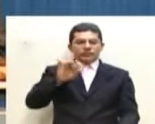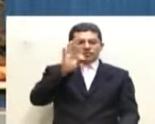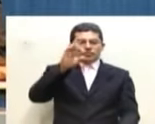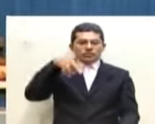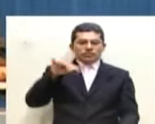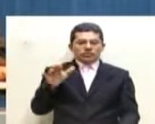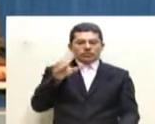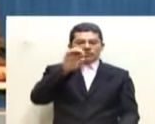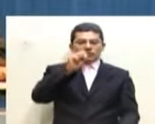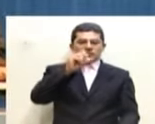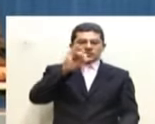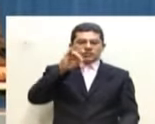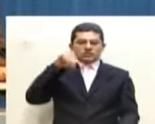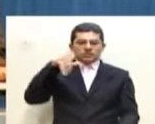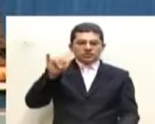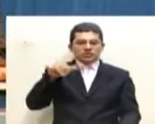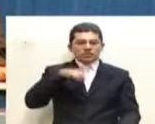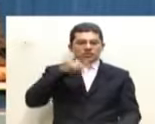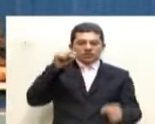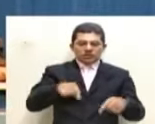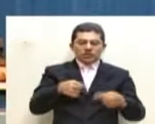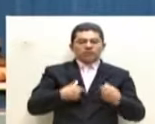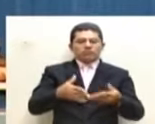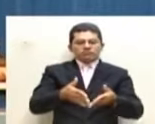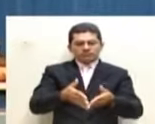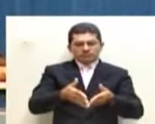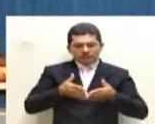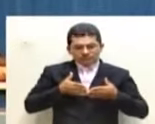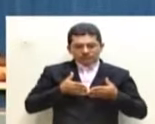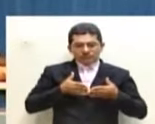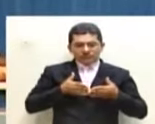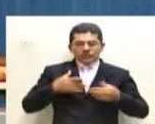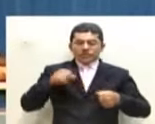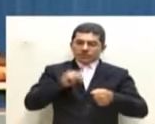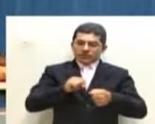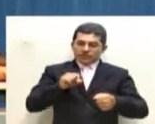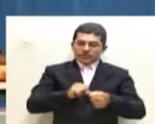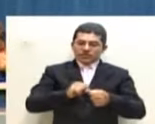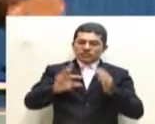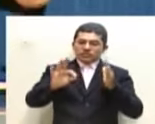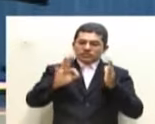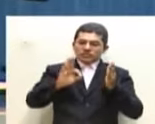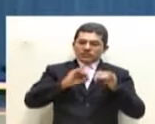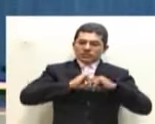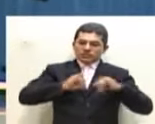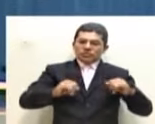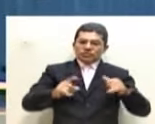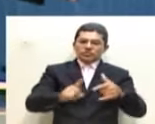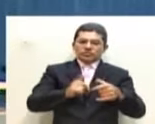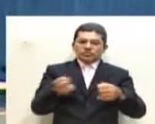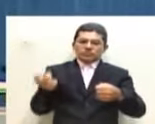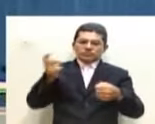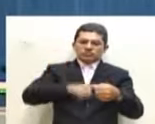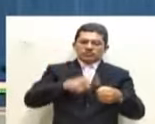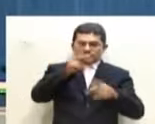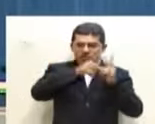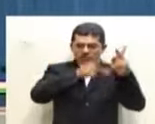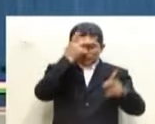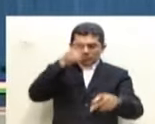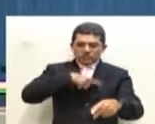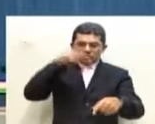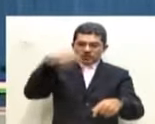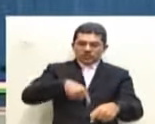deputado Sidney que estão aqui. E peço licença por fim, para fazer um registro de mais uma pessoa que não está aqui por